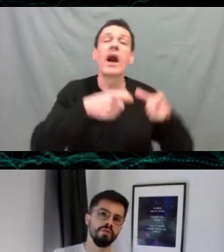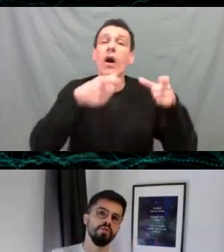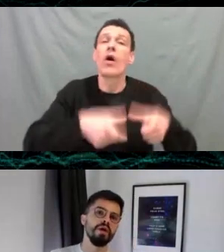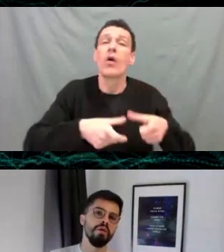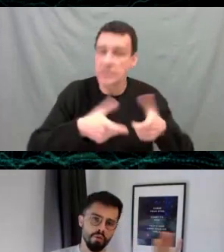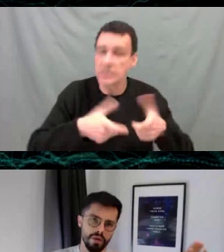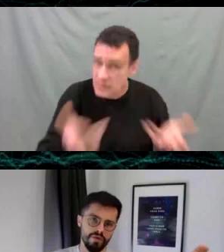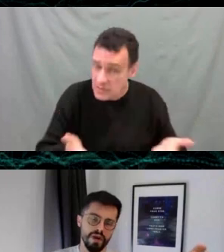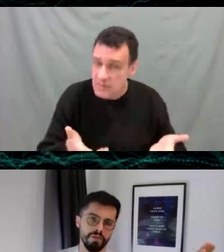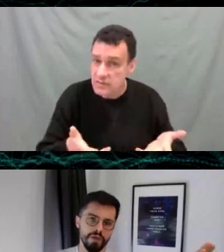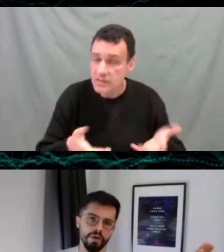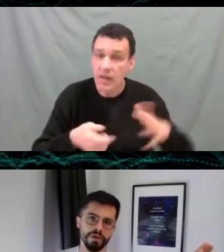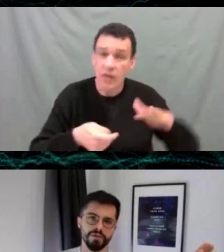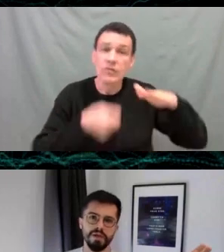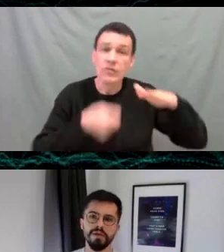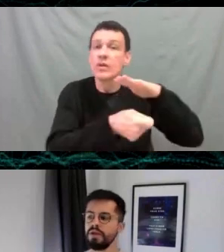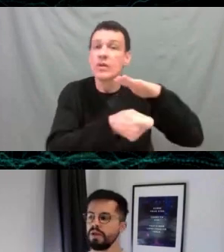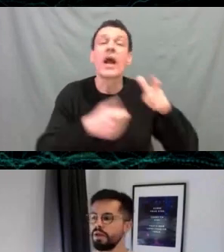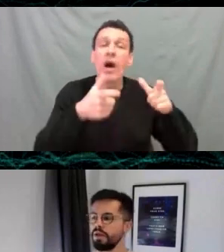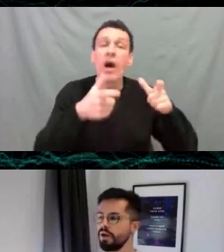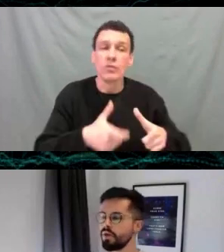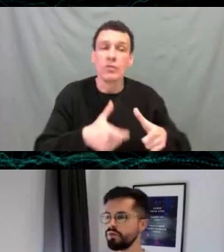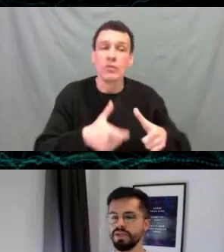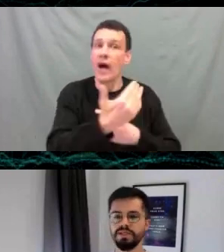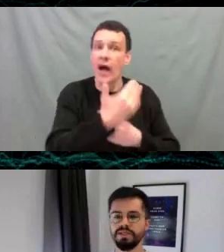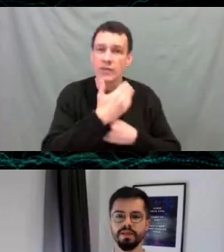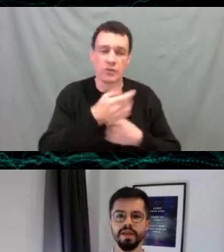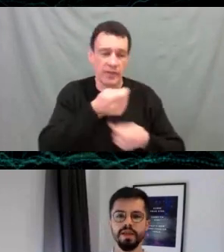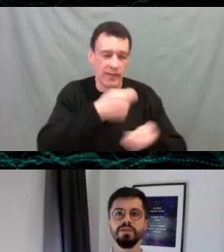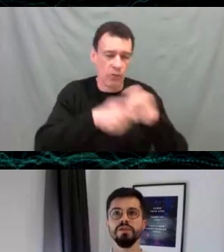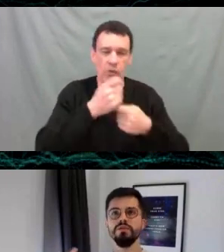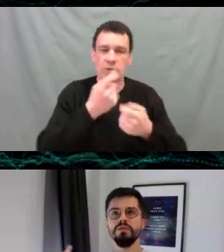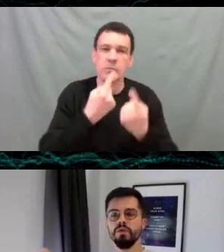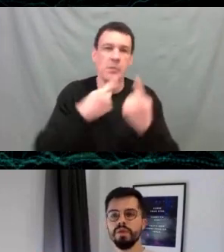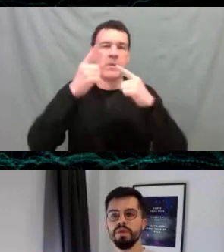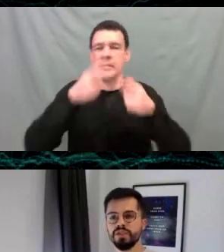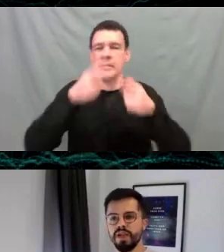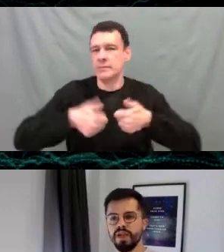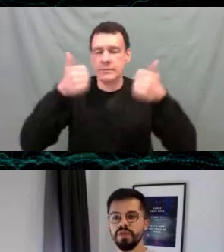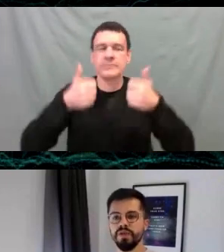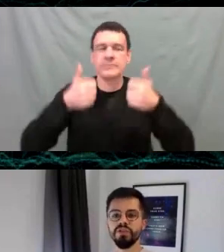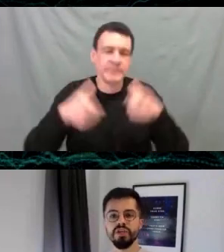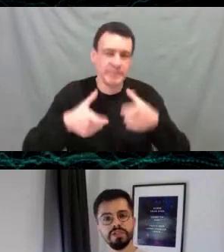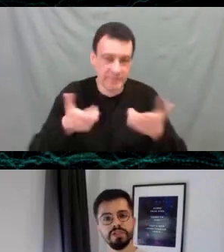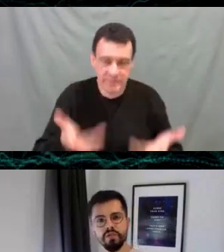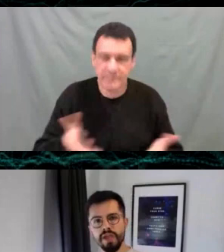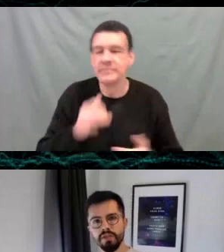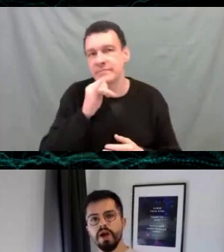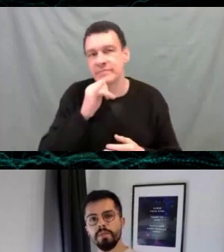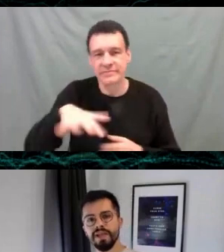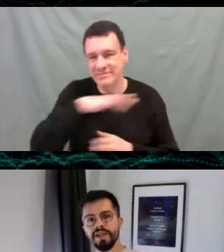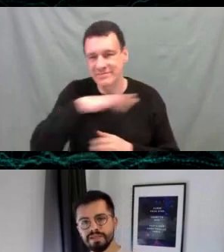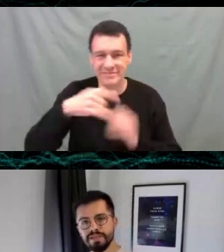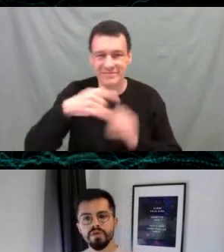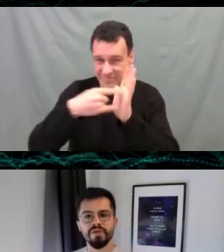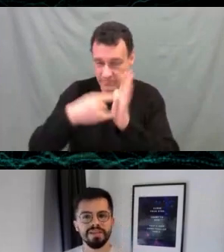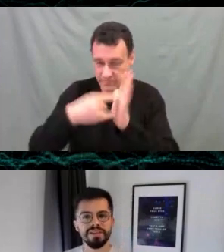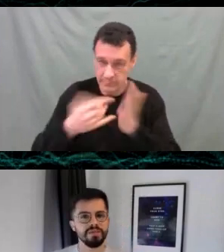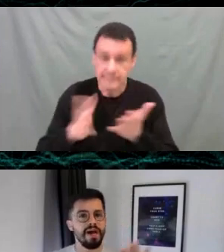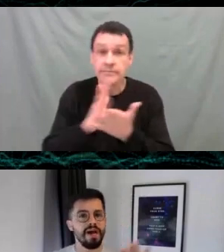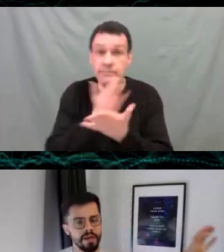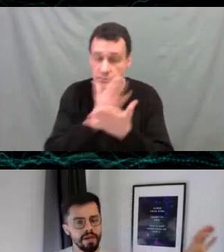ter o que fazer para o negócio né então o que acontece é existe no ambiente deve gente desenvolvendo